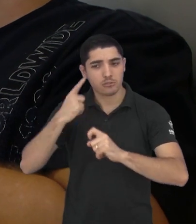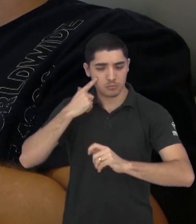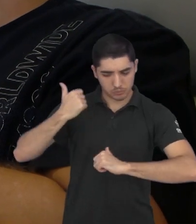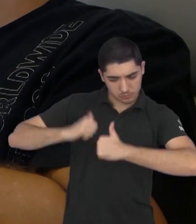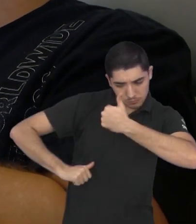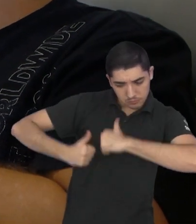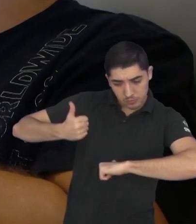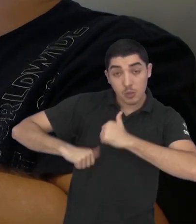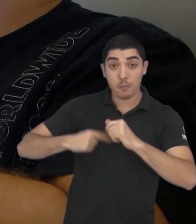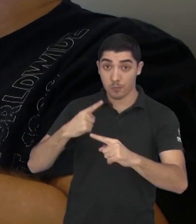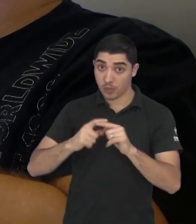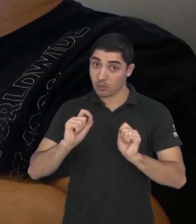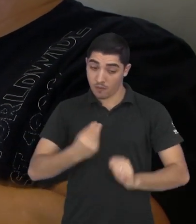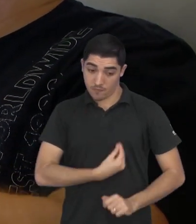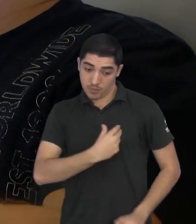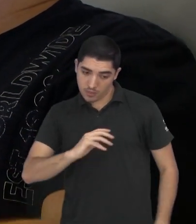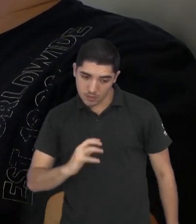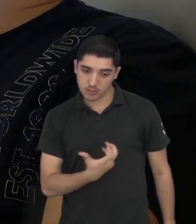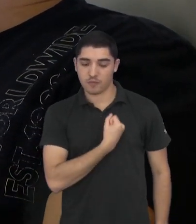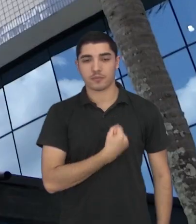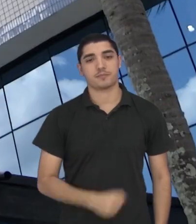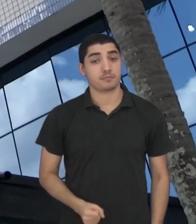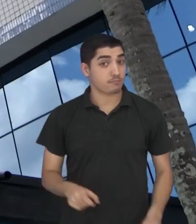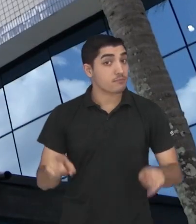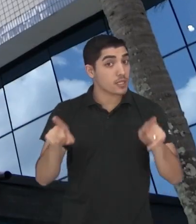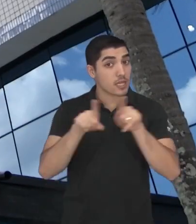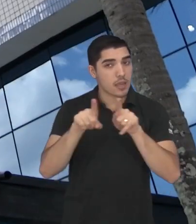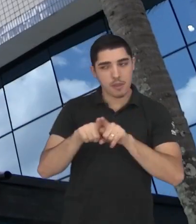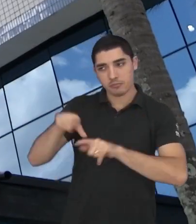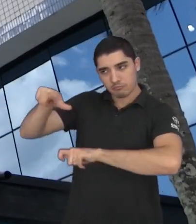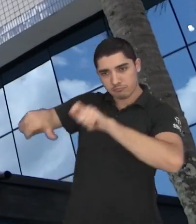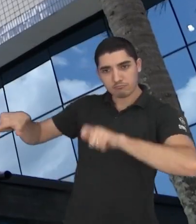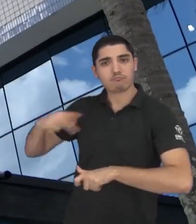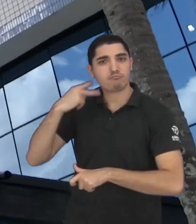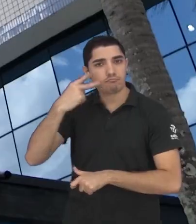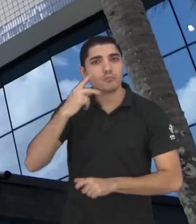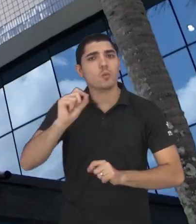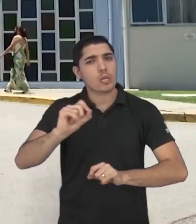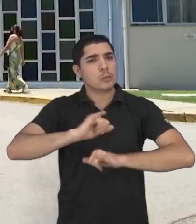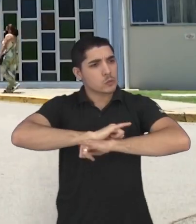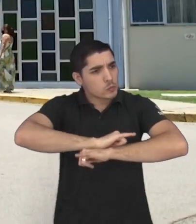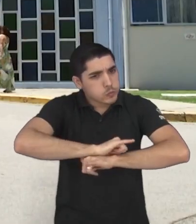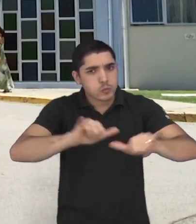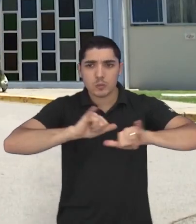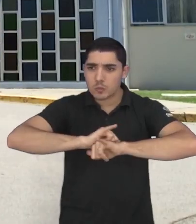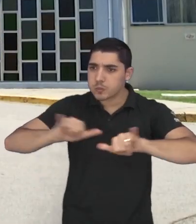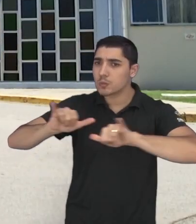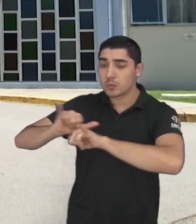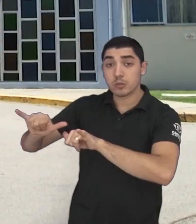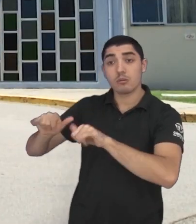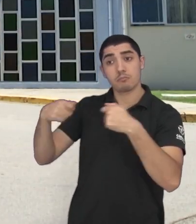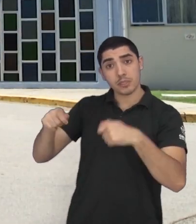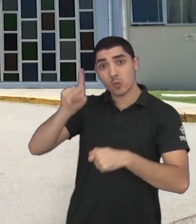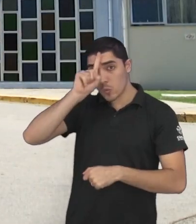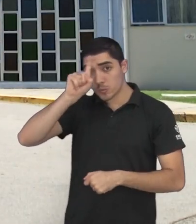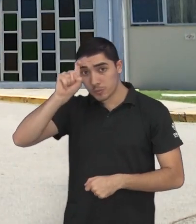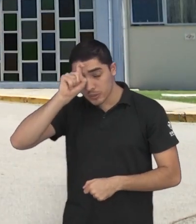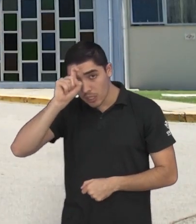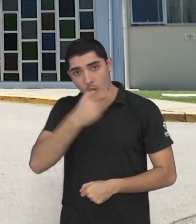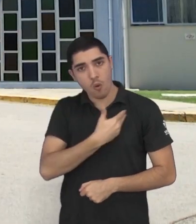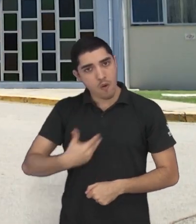de bem, cristão, altruísta, que luta pelas pessoas e por uma sociedade melhor e mais justa. Ele cuida de nós, ele